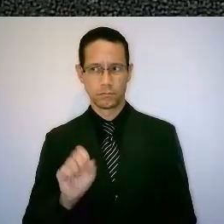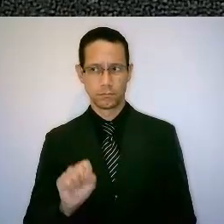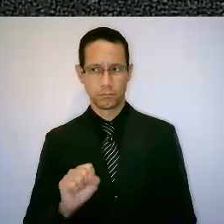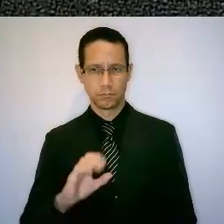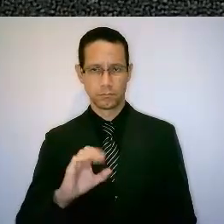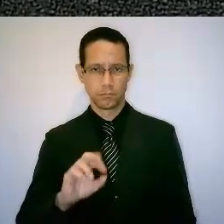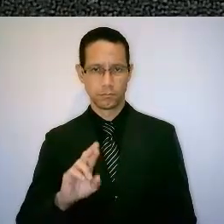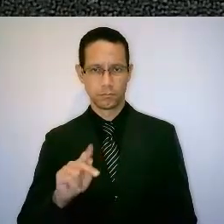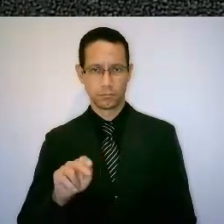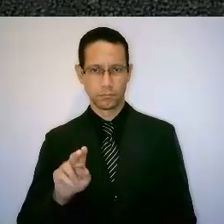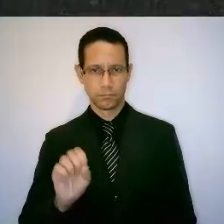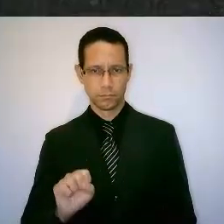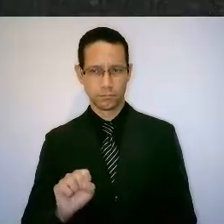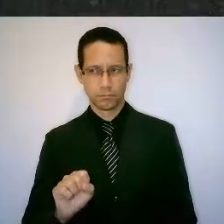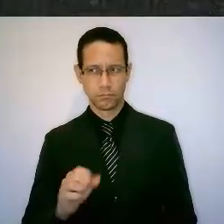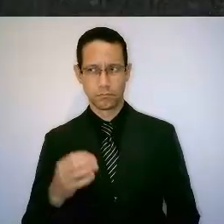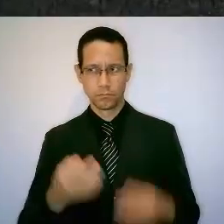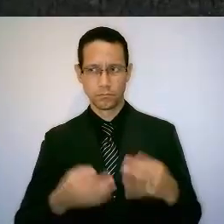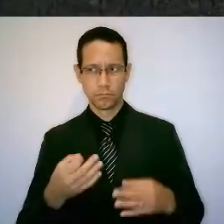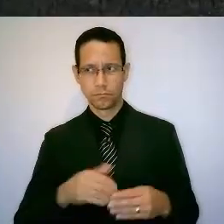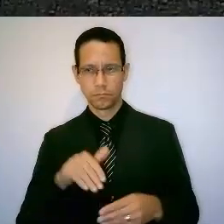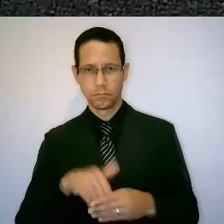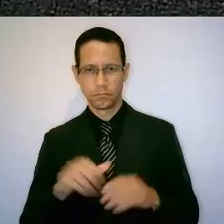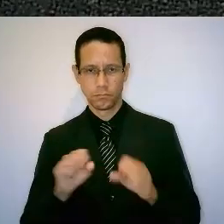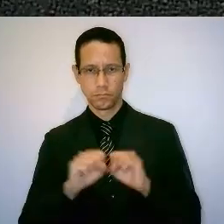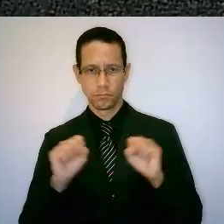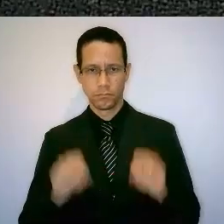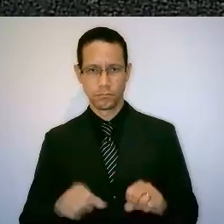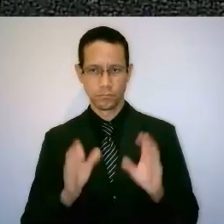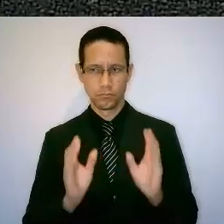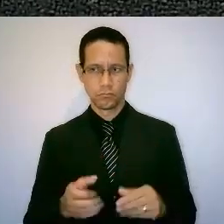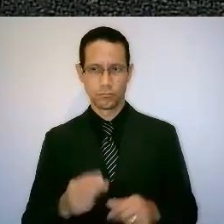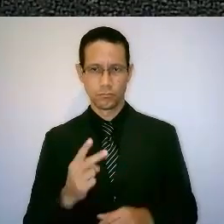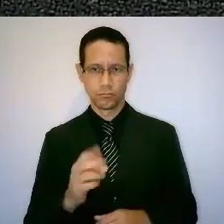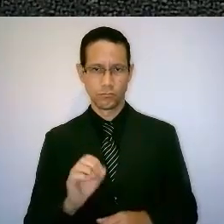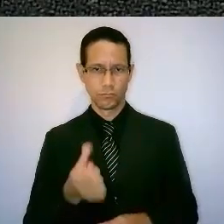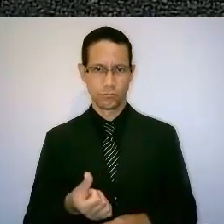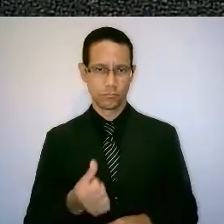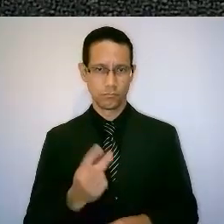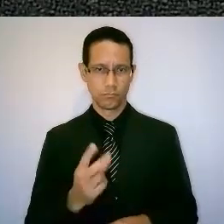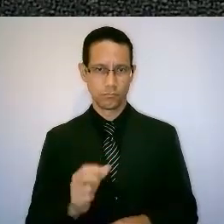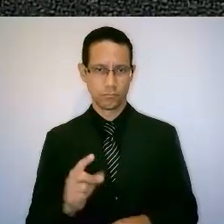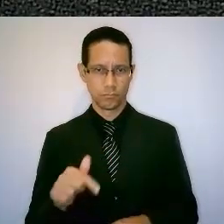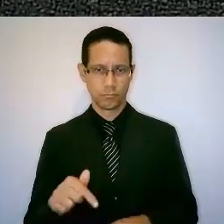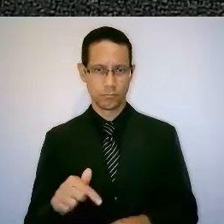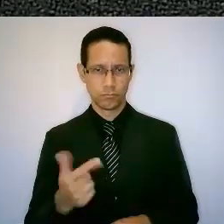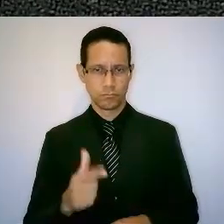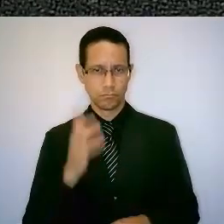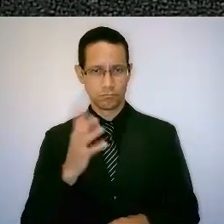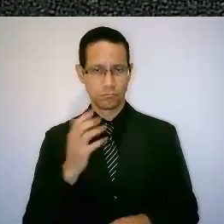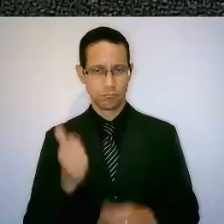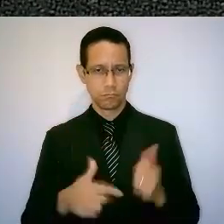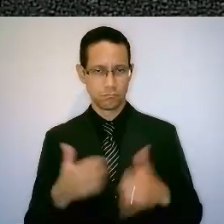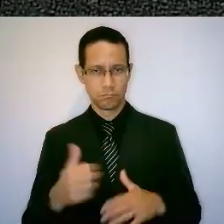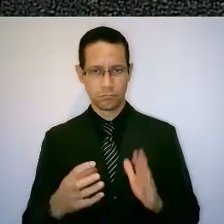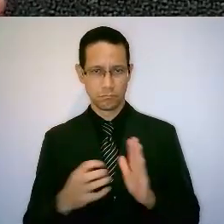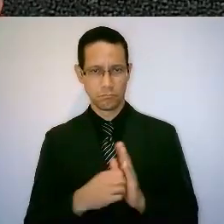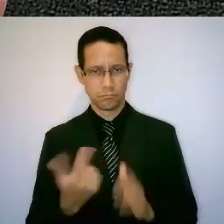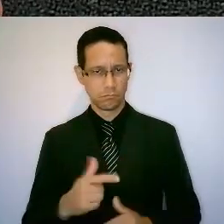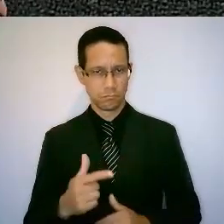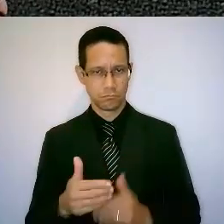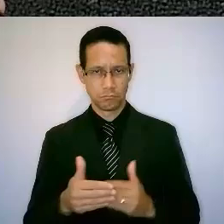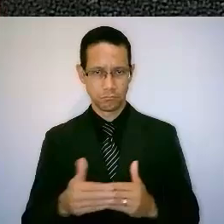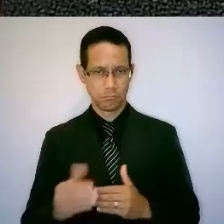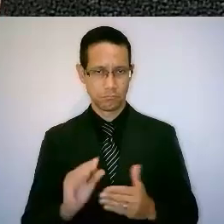já estão consignados né no sistema é o 206 e o 207 como não houve pedido de sustentação oral gestão consignados